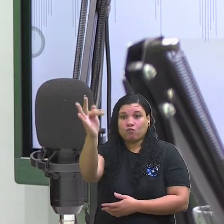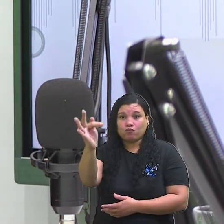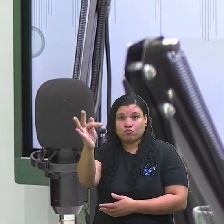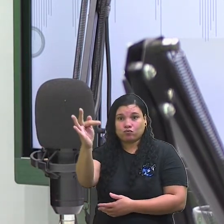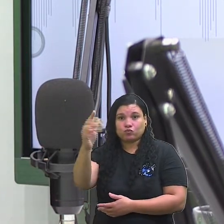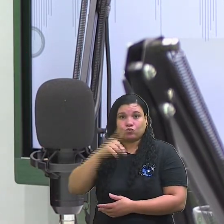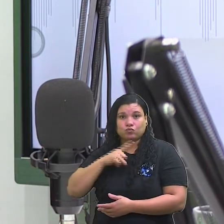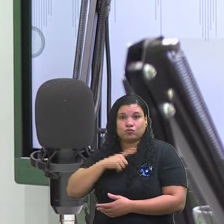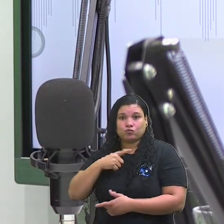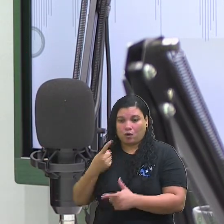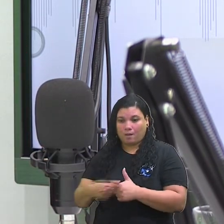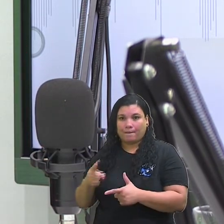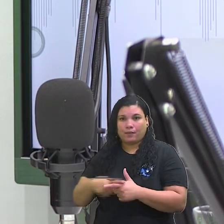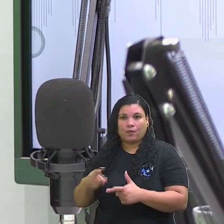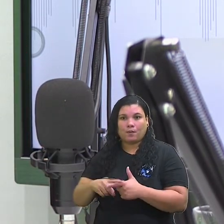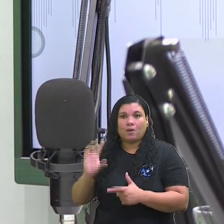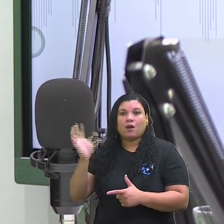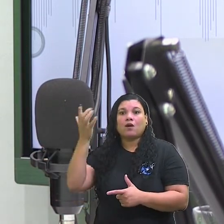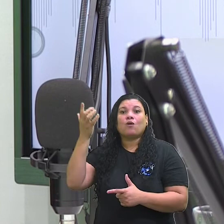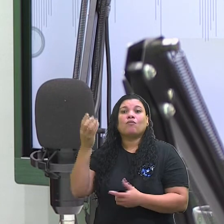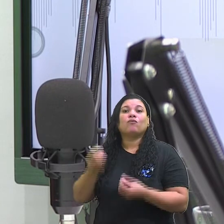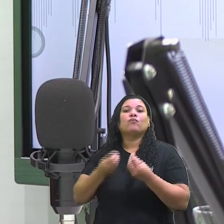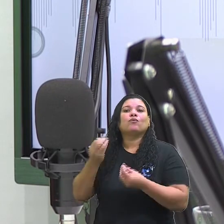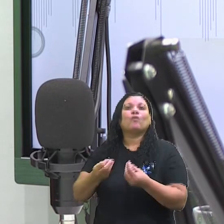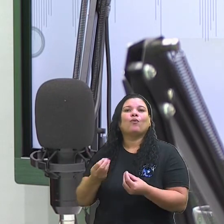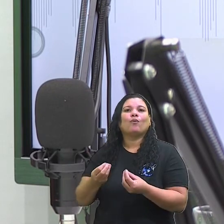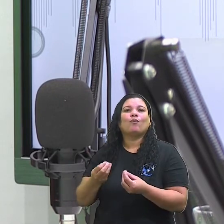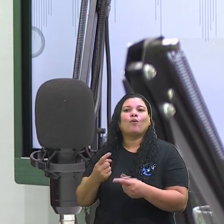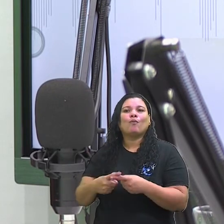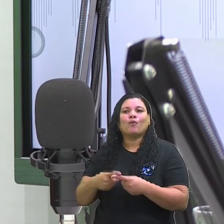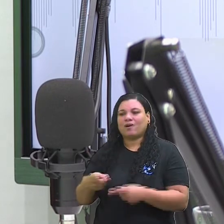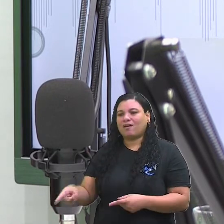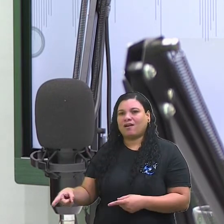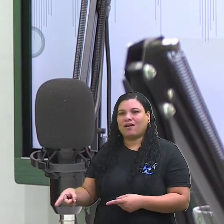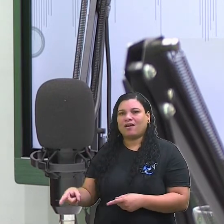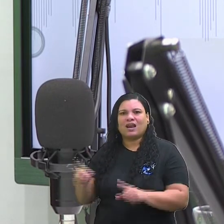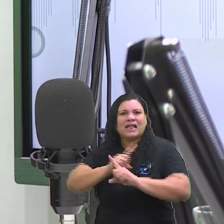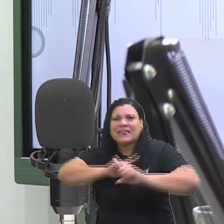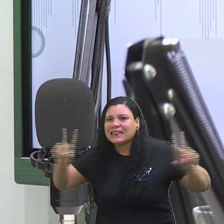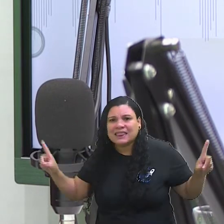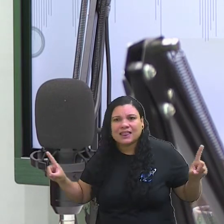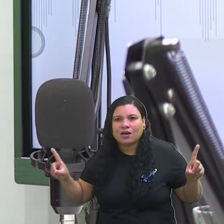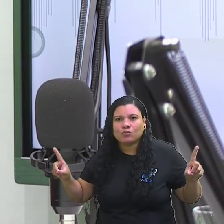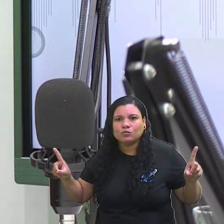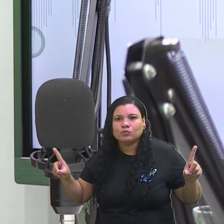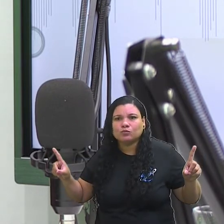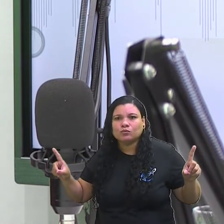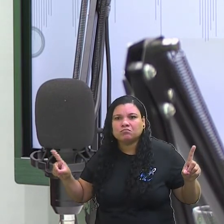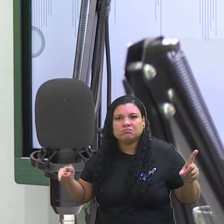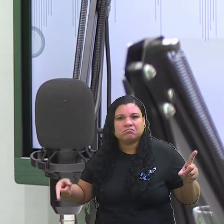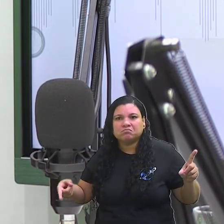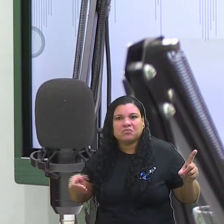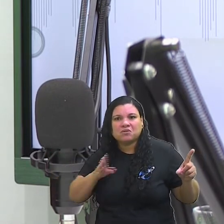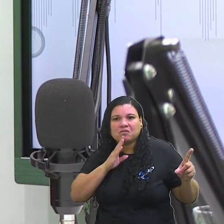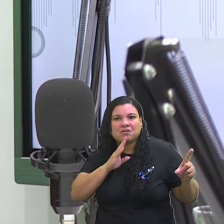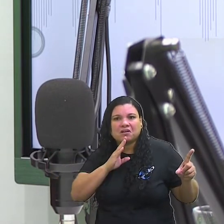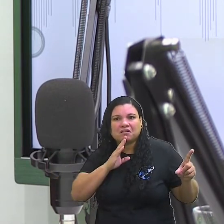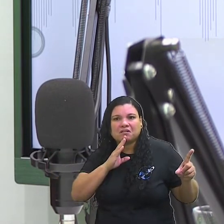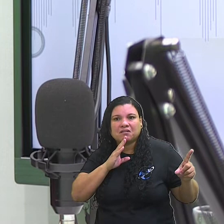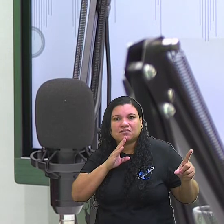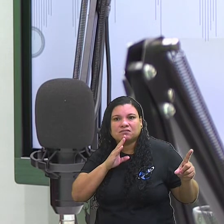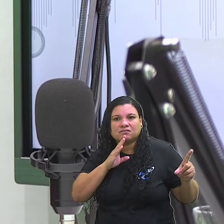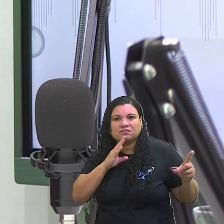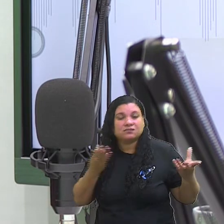eu preciso aprender a dizer não. Eu louvo a Deus pelos muitos nãos que os meus pais me